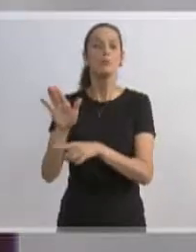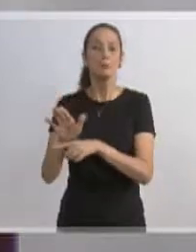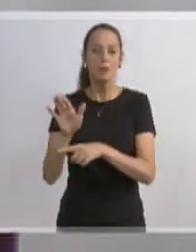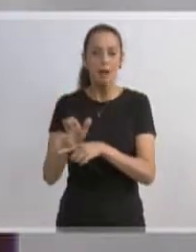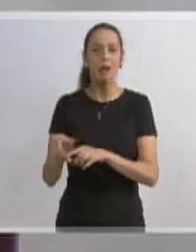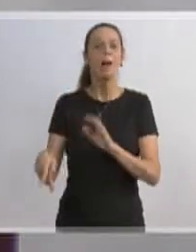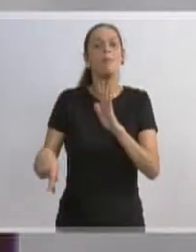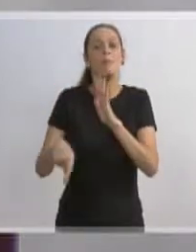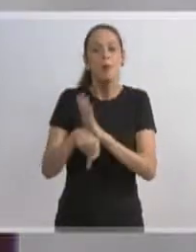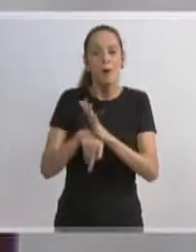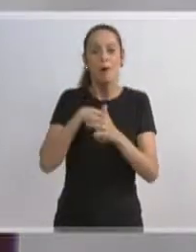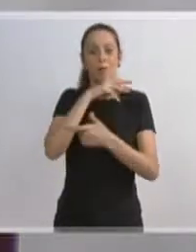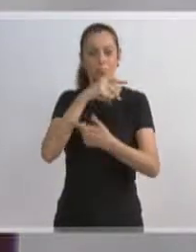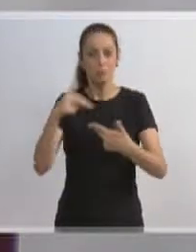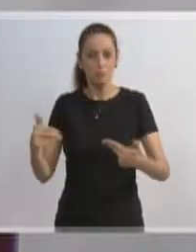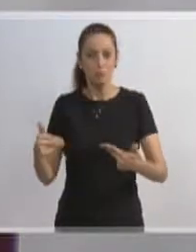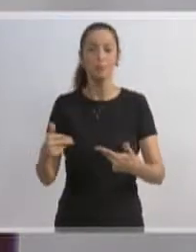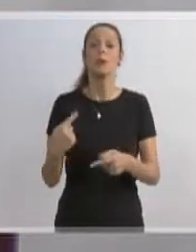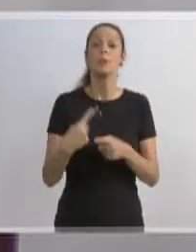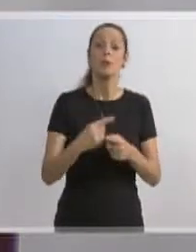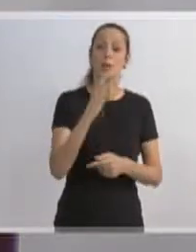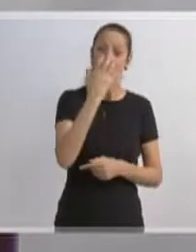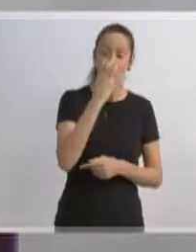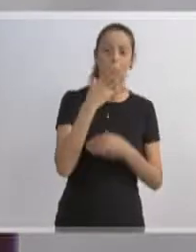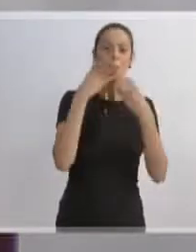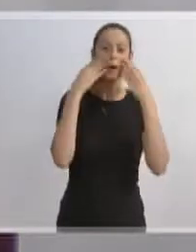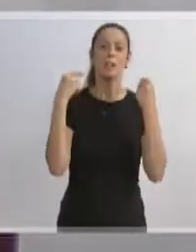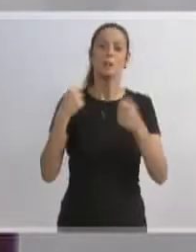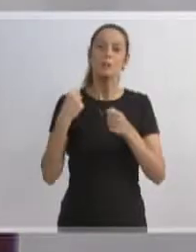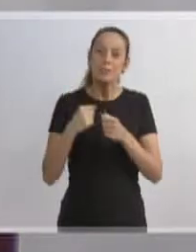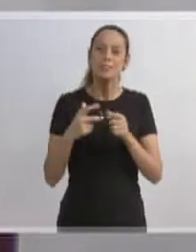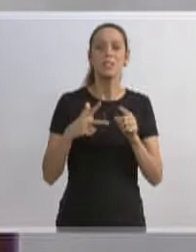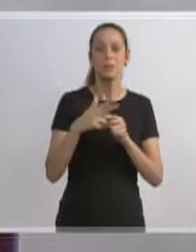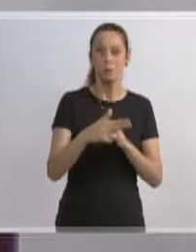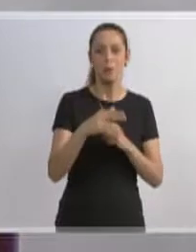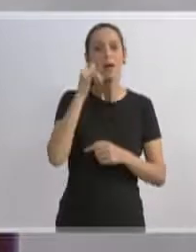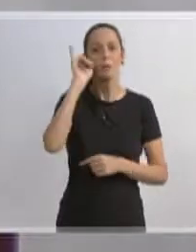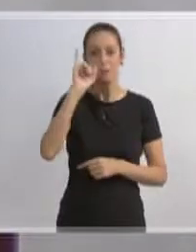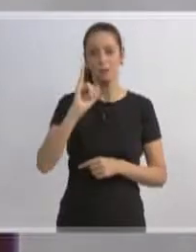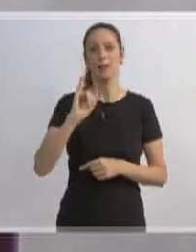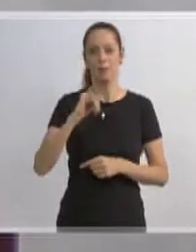Animal para a realização de castração de animais de rua. Então, eu trouxe um projeto que foi apresentado